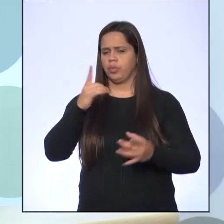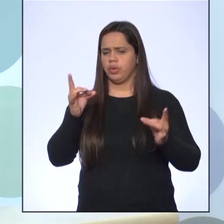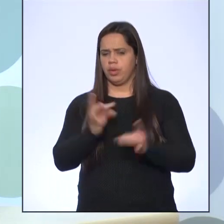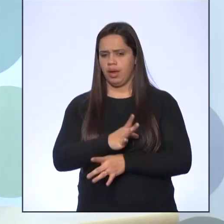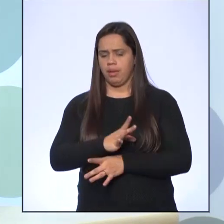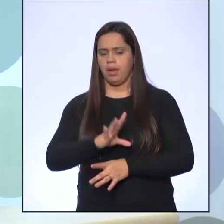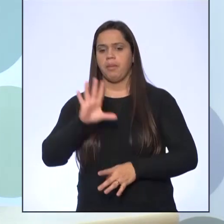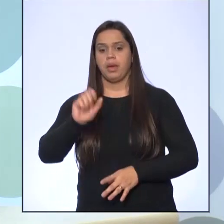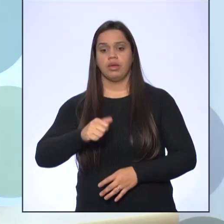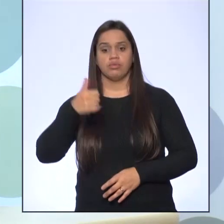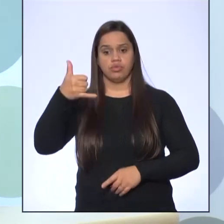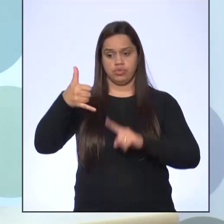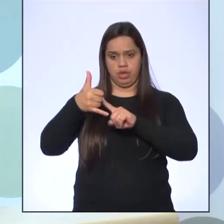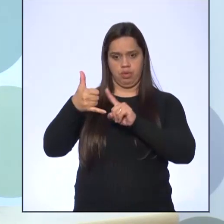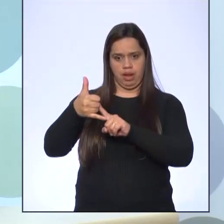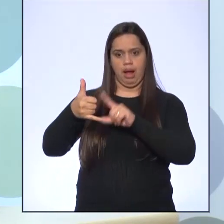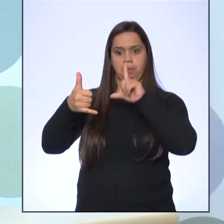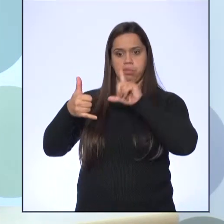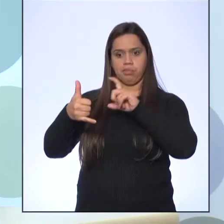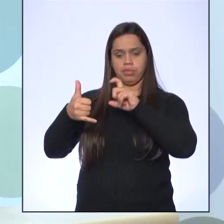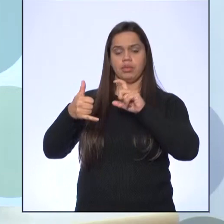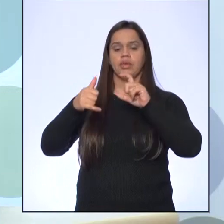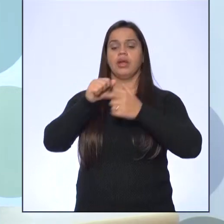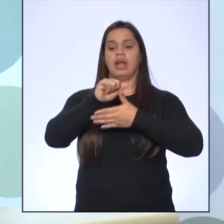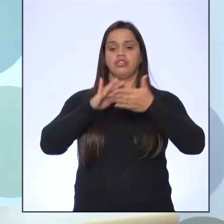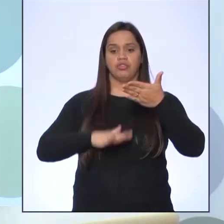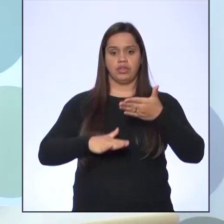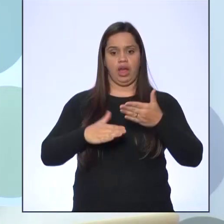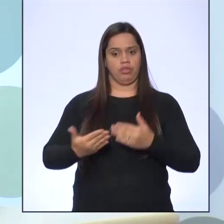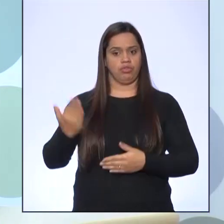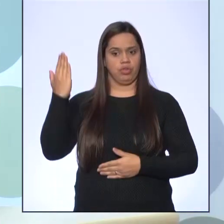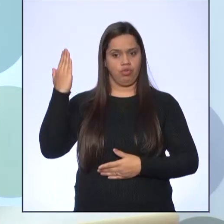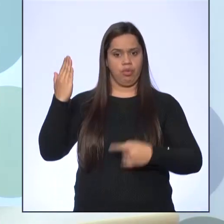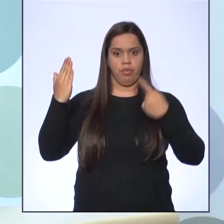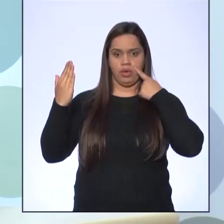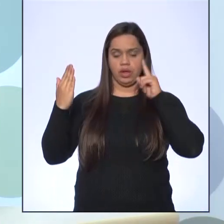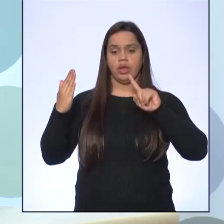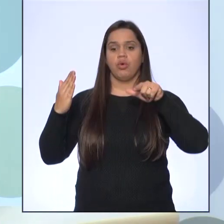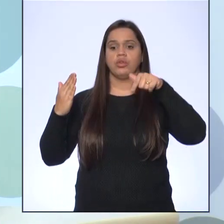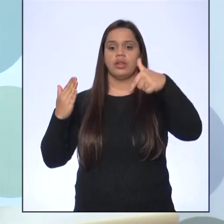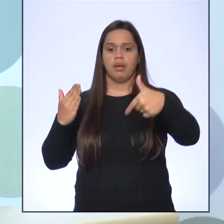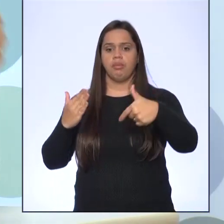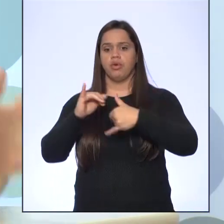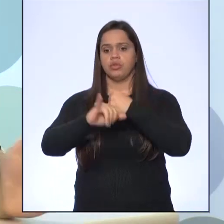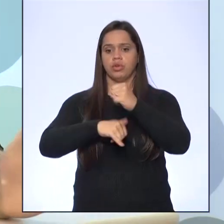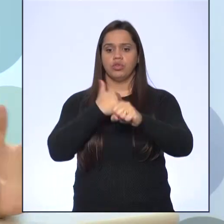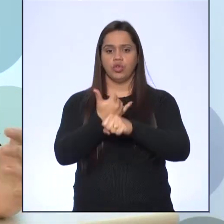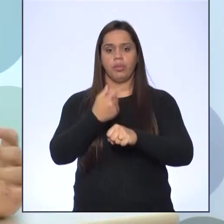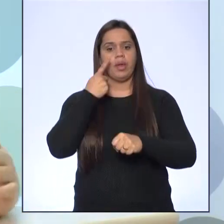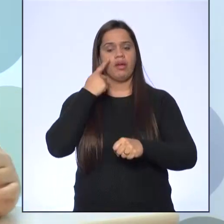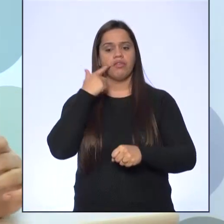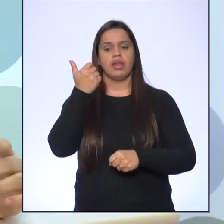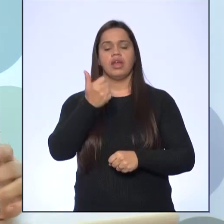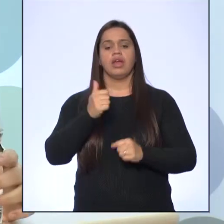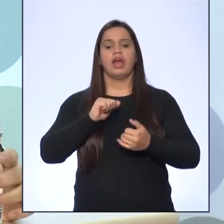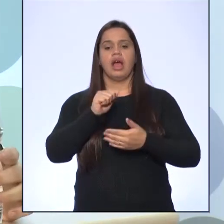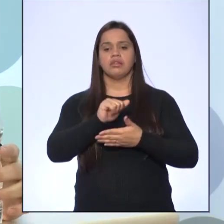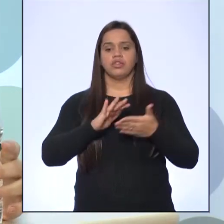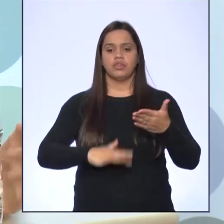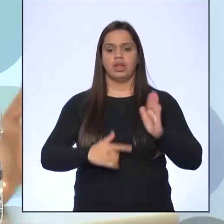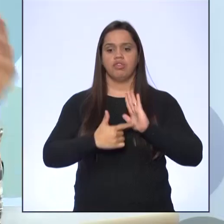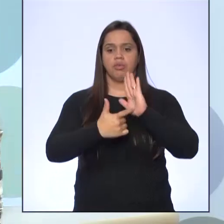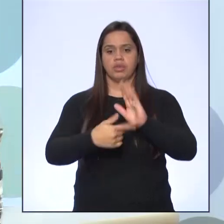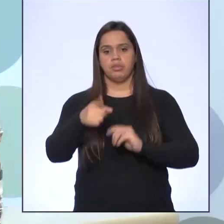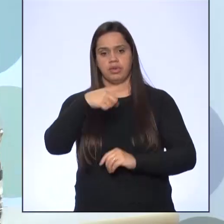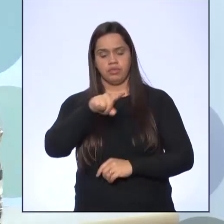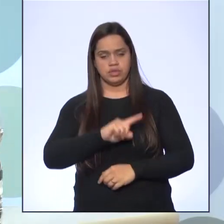Peguem o celular, deem print na tela, ou então Põe na tela. peguem a aula depois no YouTube para verificar essas atividades que a gente está passando aqui no